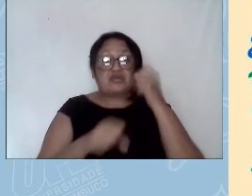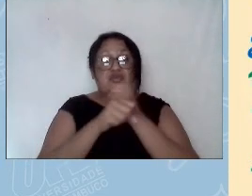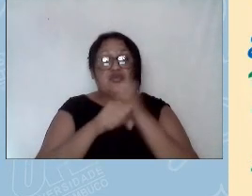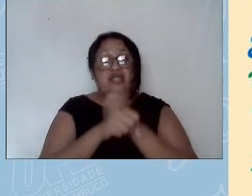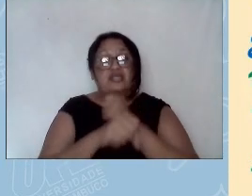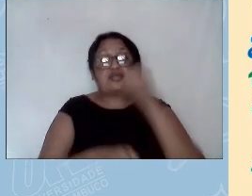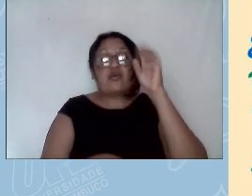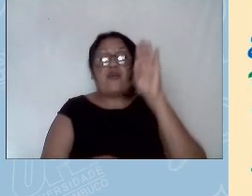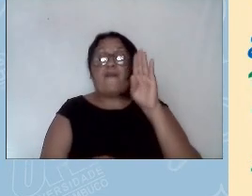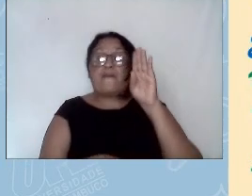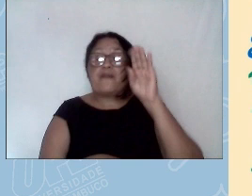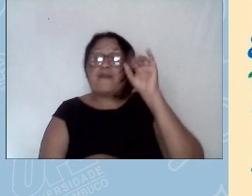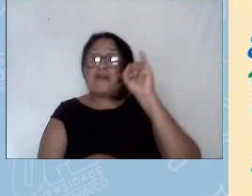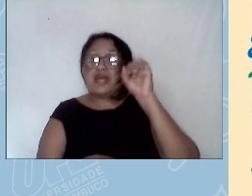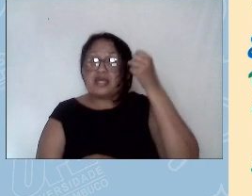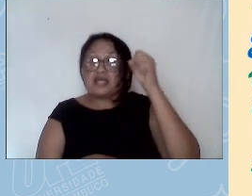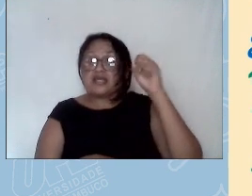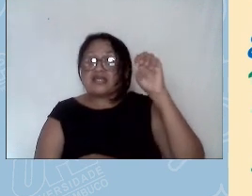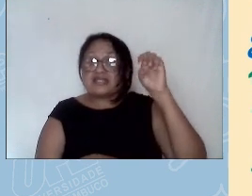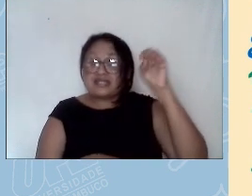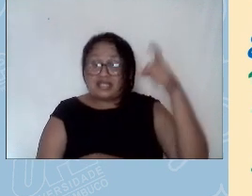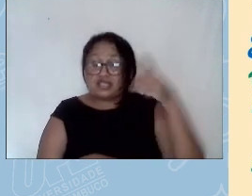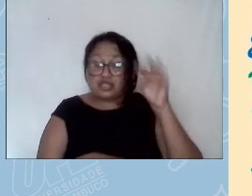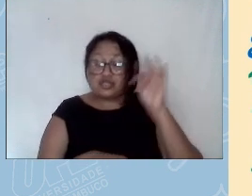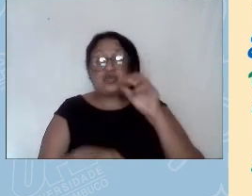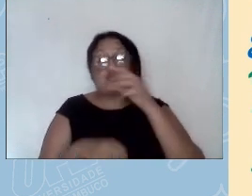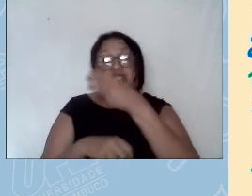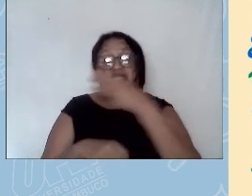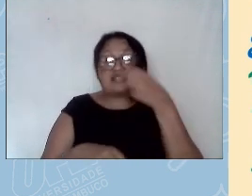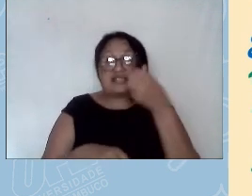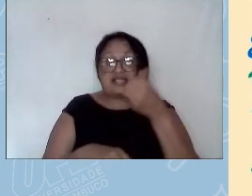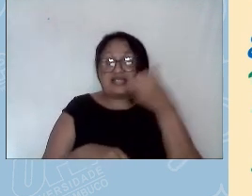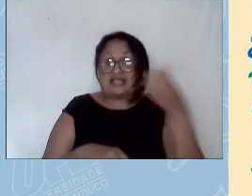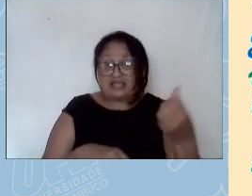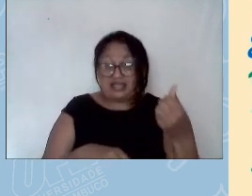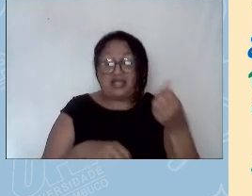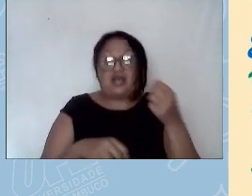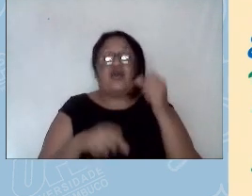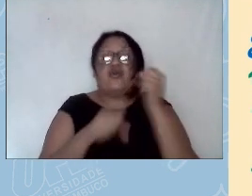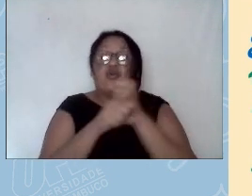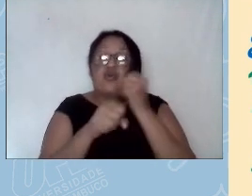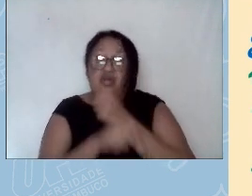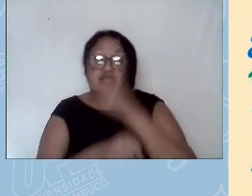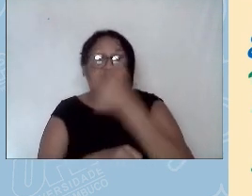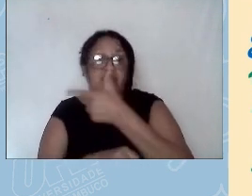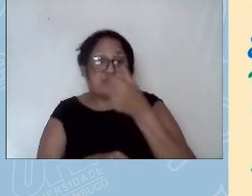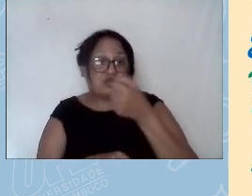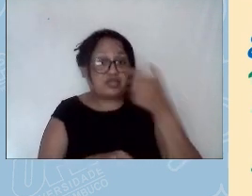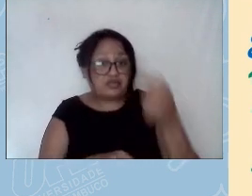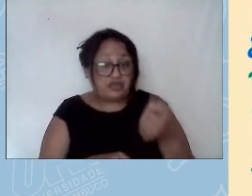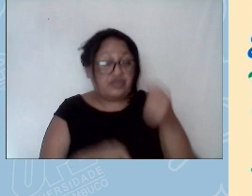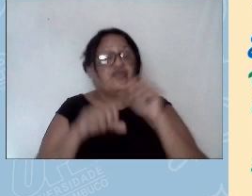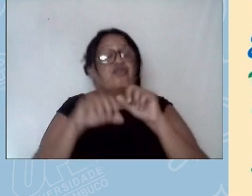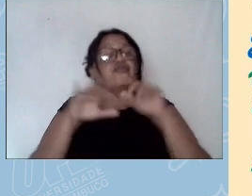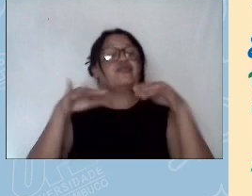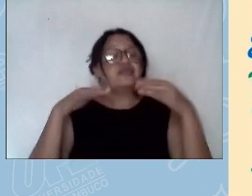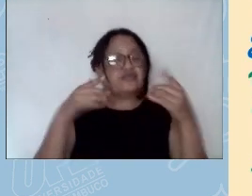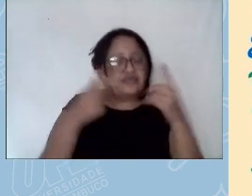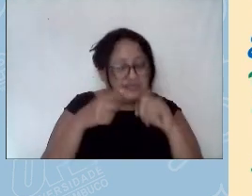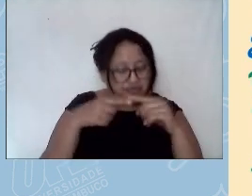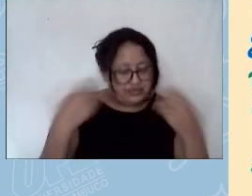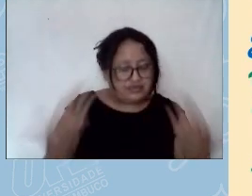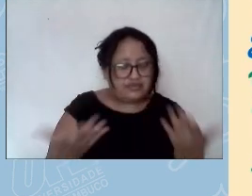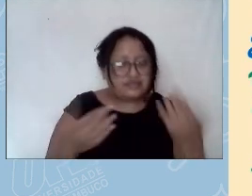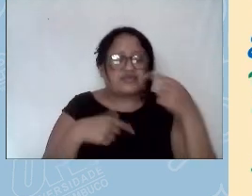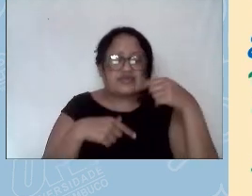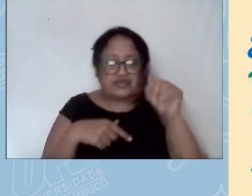366 dias o ano 2000 foi um ano bissexto porém o fenômeno que nós estamos